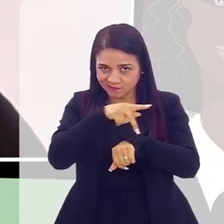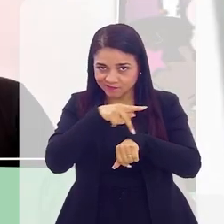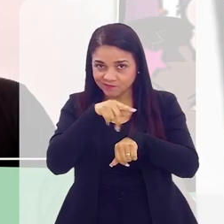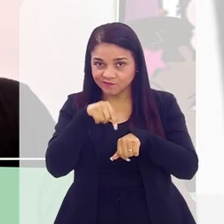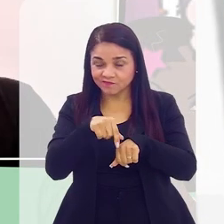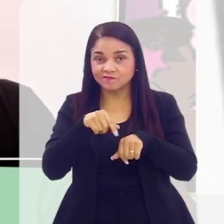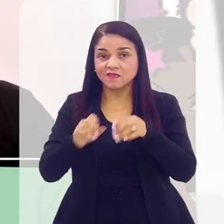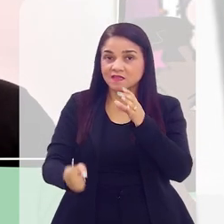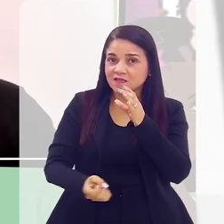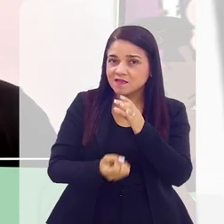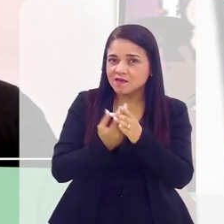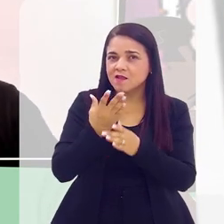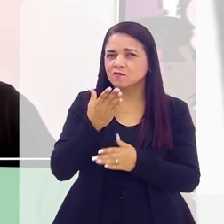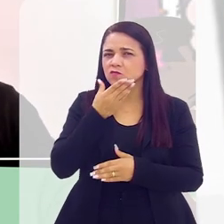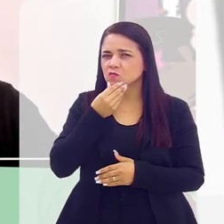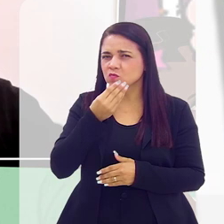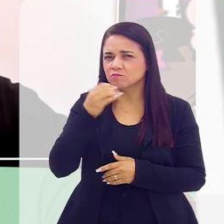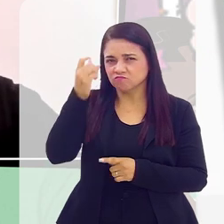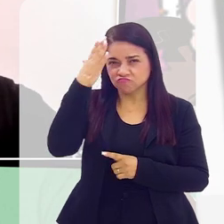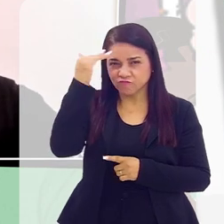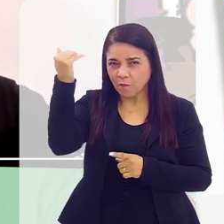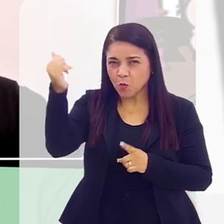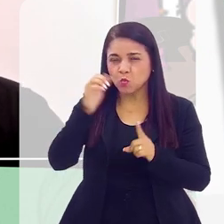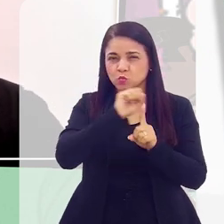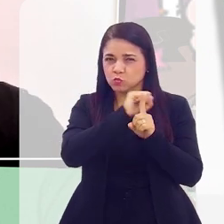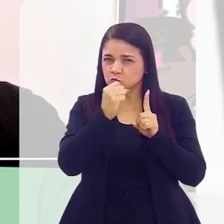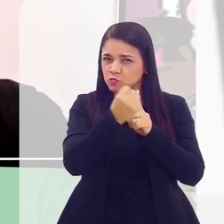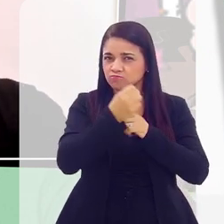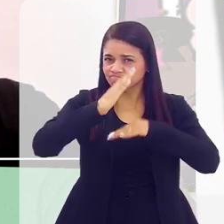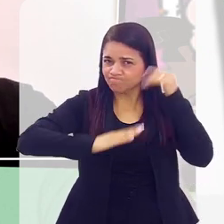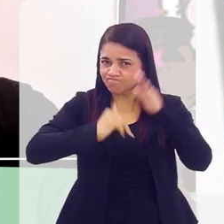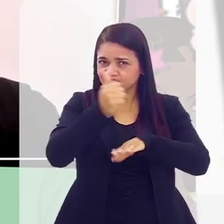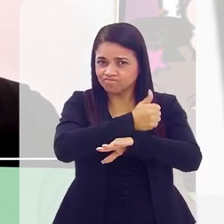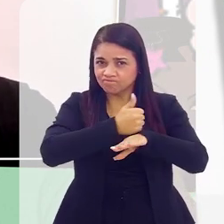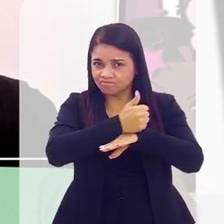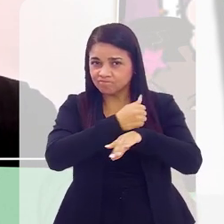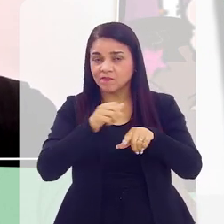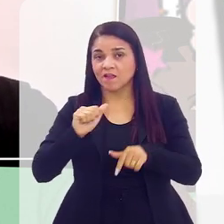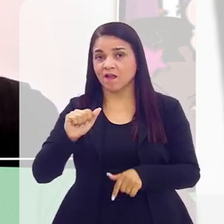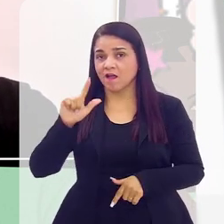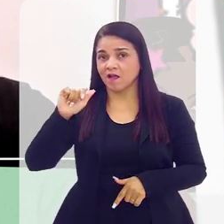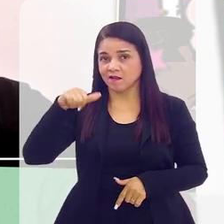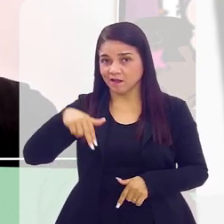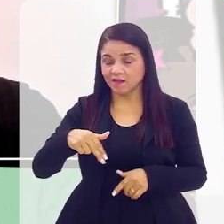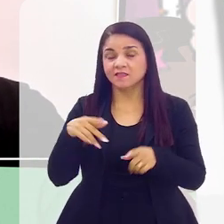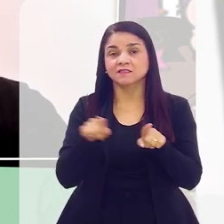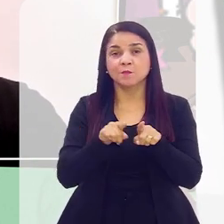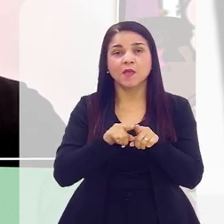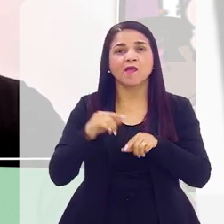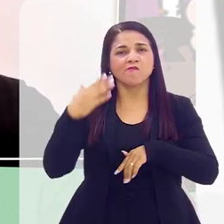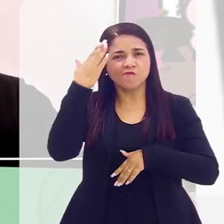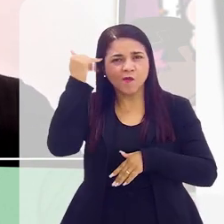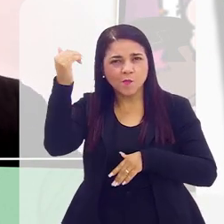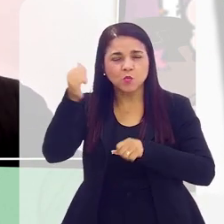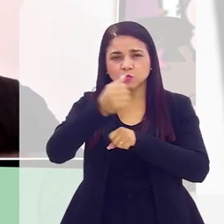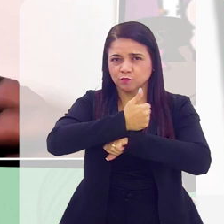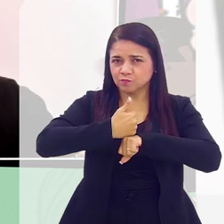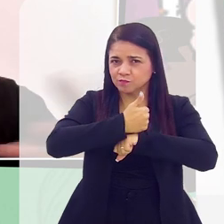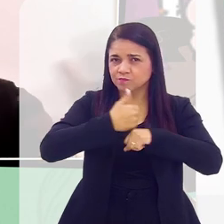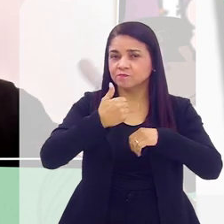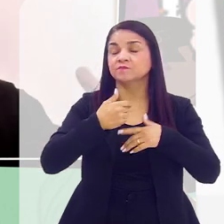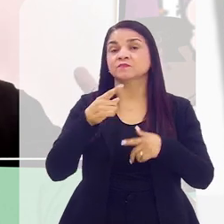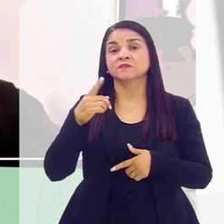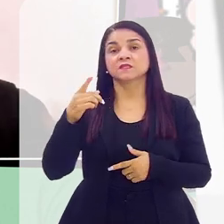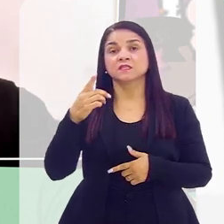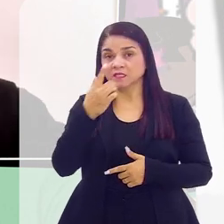tem, criado por um sociólogo e médico, Alan Keleher, Suresh Kumar na Índia. E aí eu,